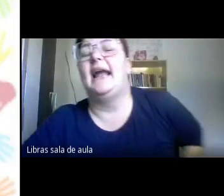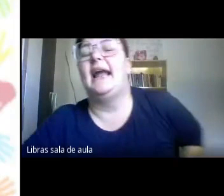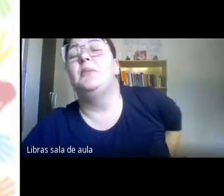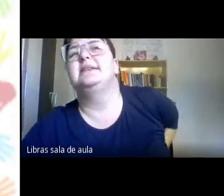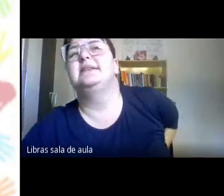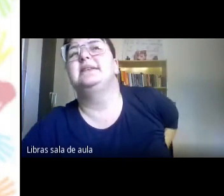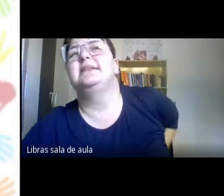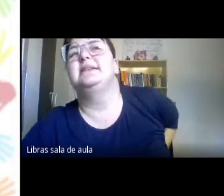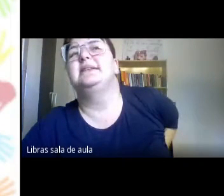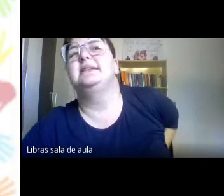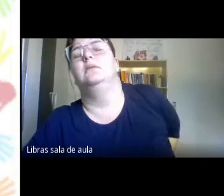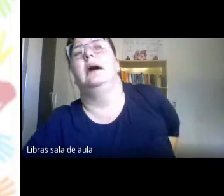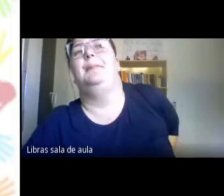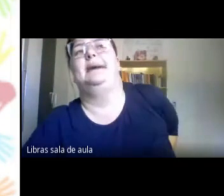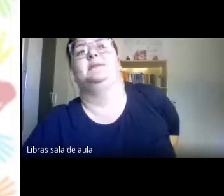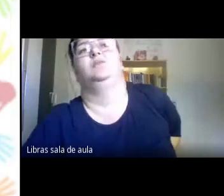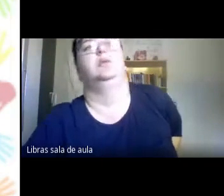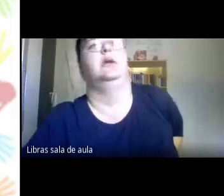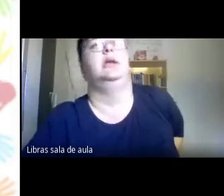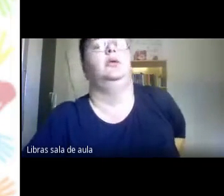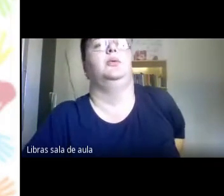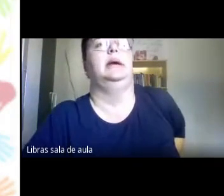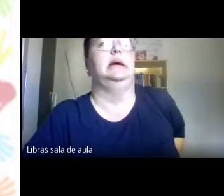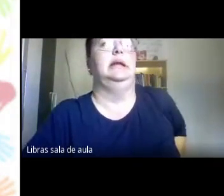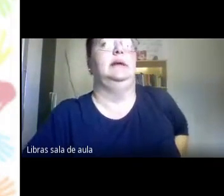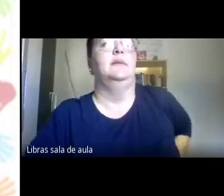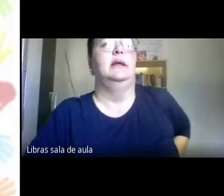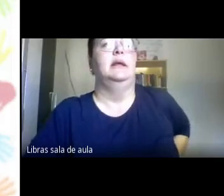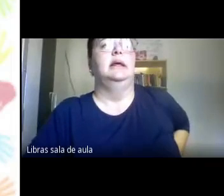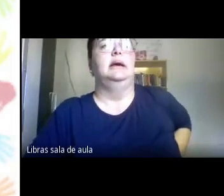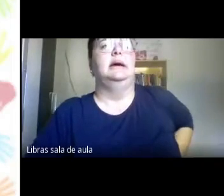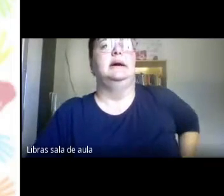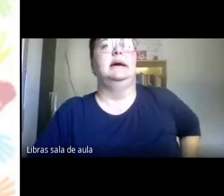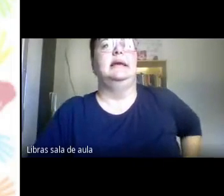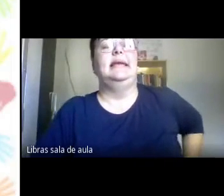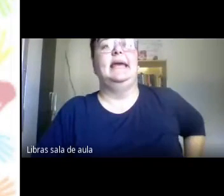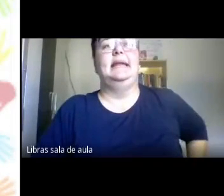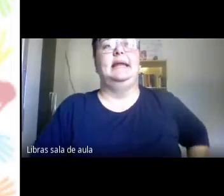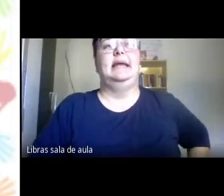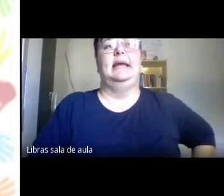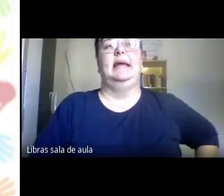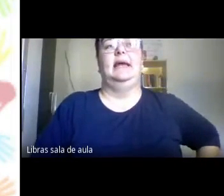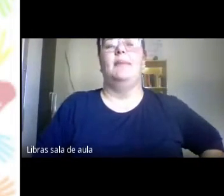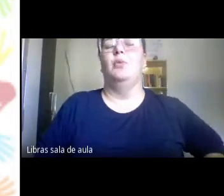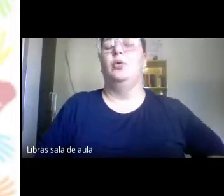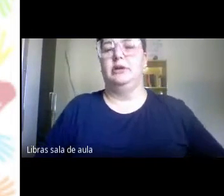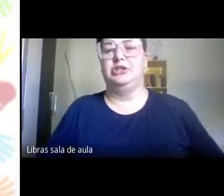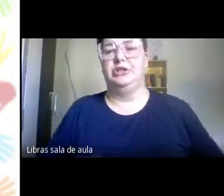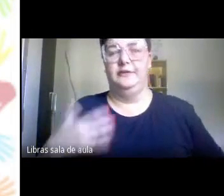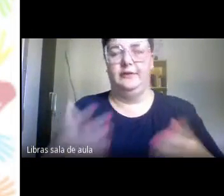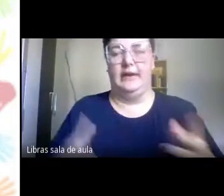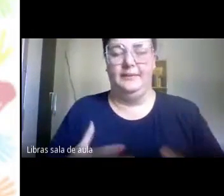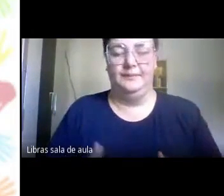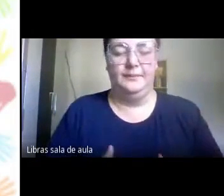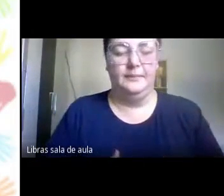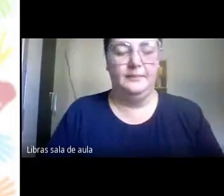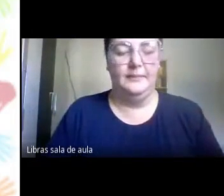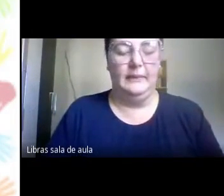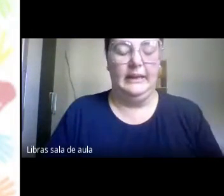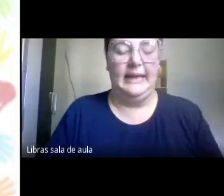uma coisa, gente, tem um rapaz surdo aqui em Uruguaiana, e ele é muito ativo,